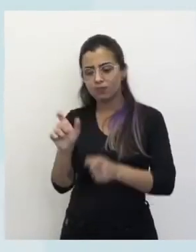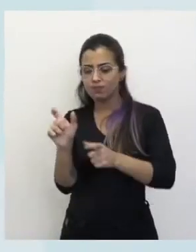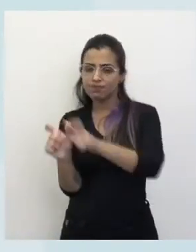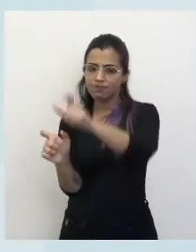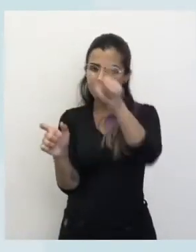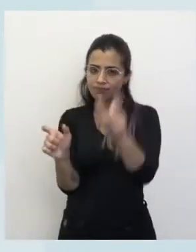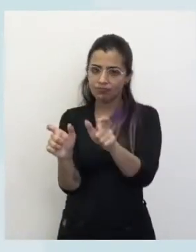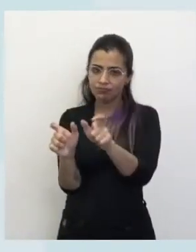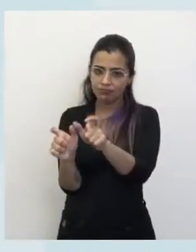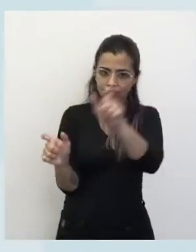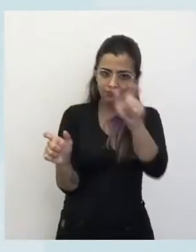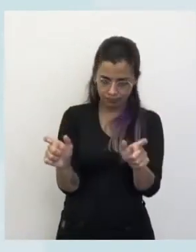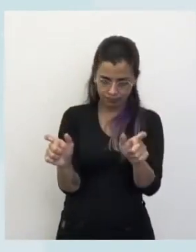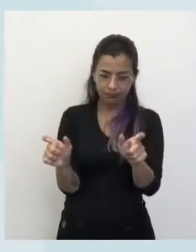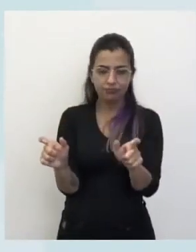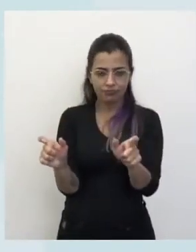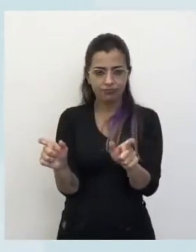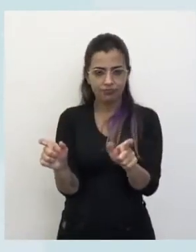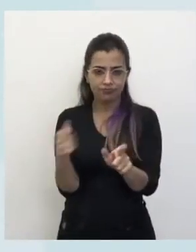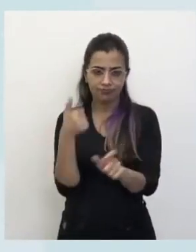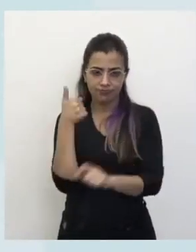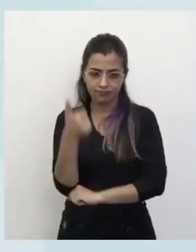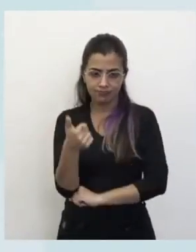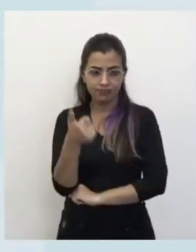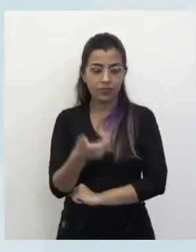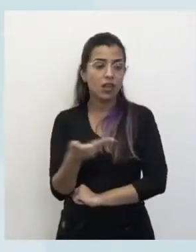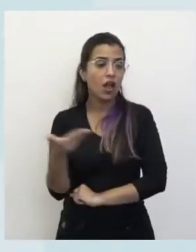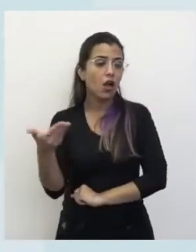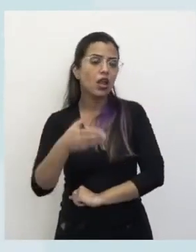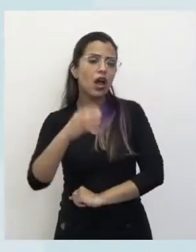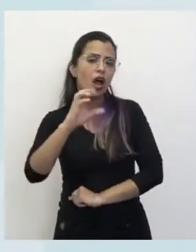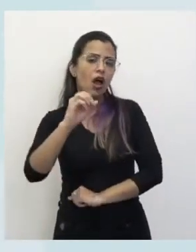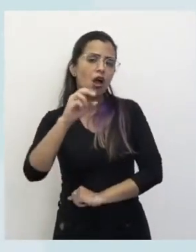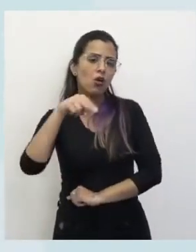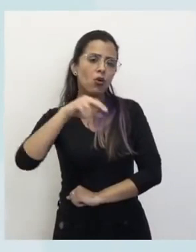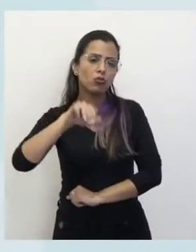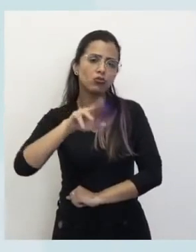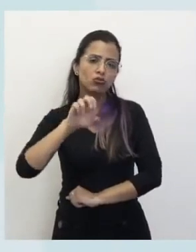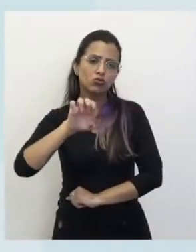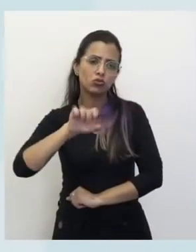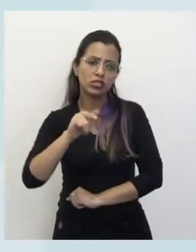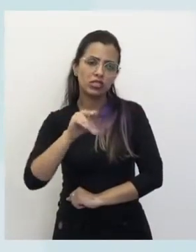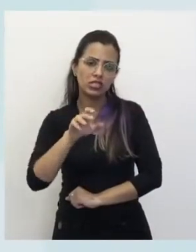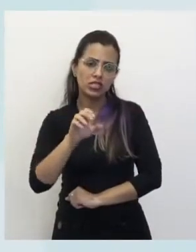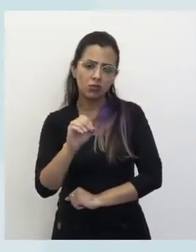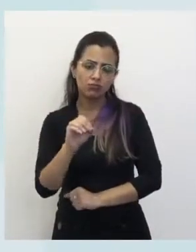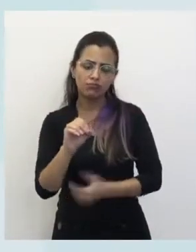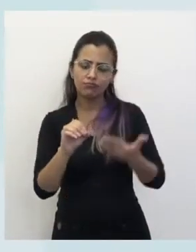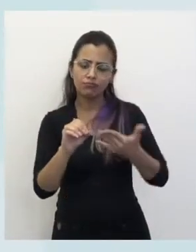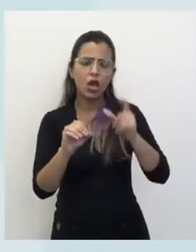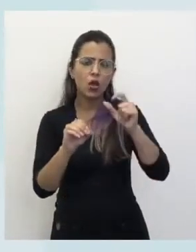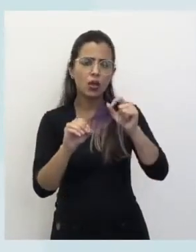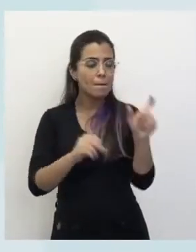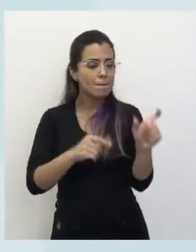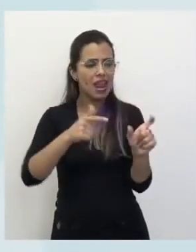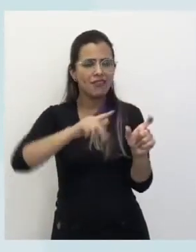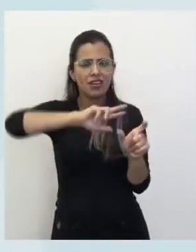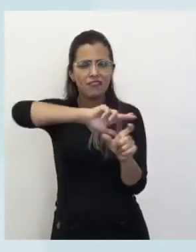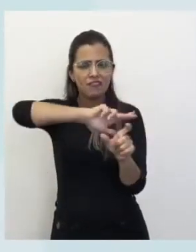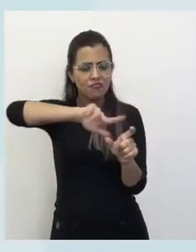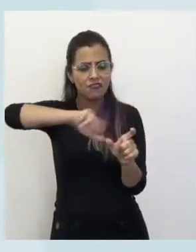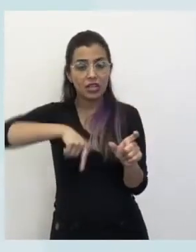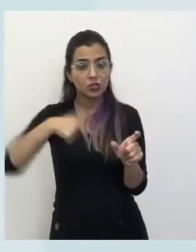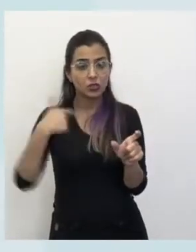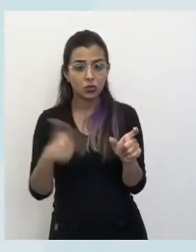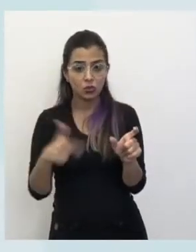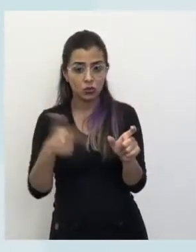Agora, conjunção, está aqui na parte 2. É a palavra que não sofre variação e tem por função